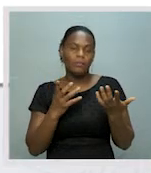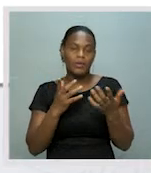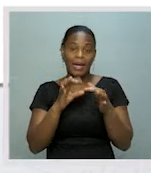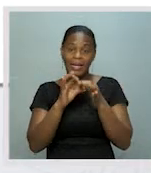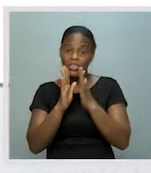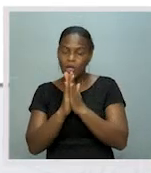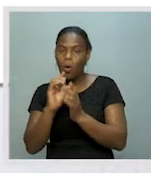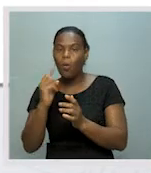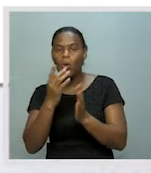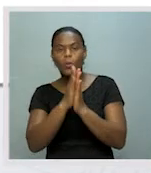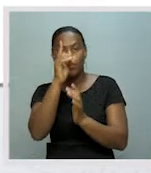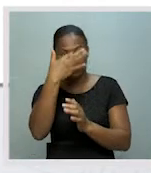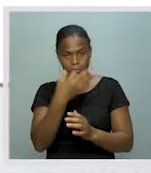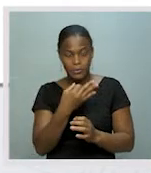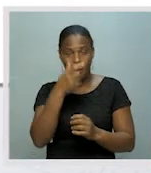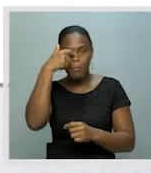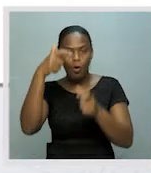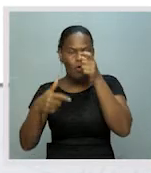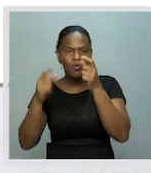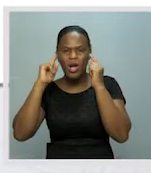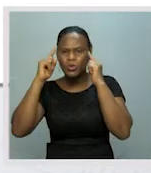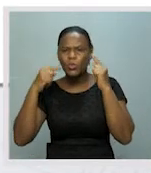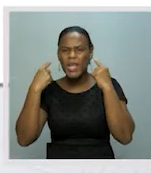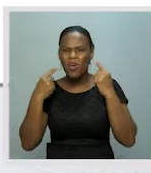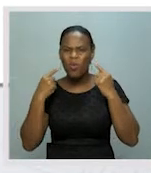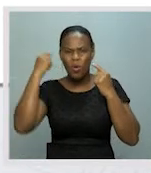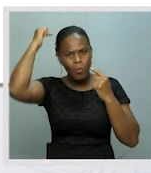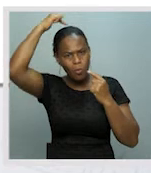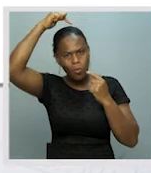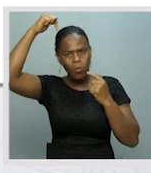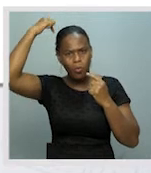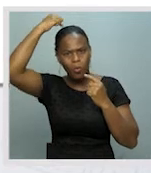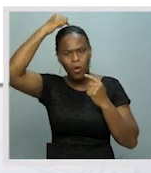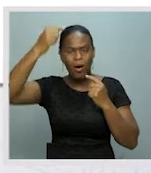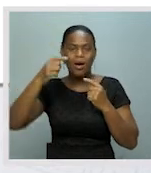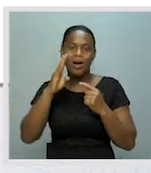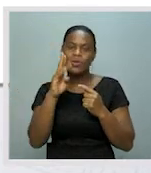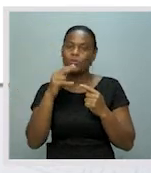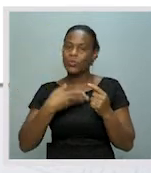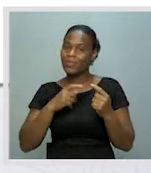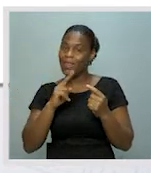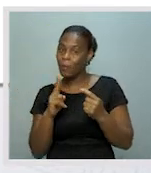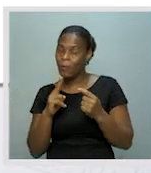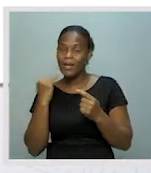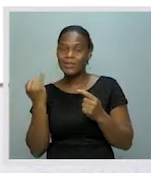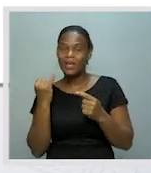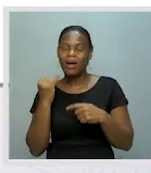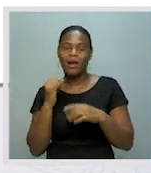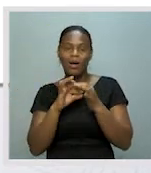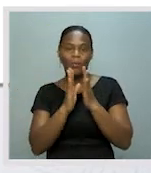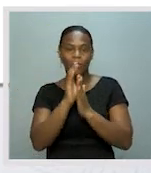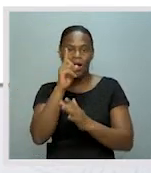monoteísta do povo judeu. A entidade sagrada desta religião é